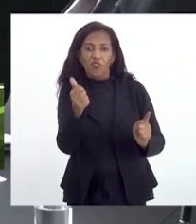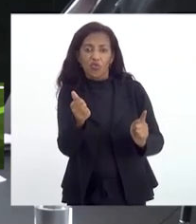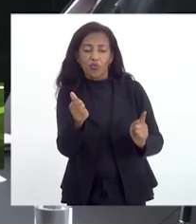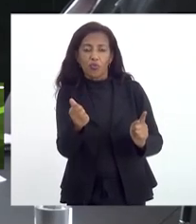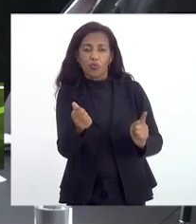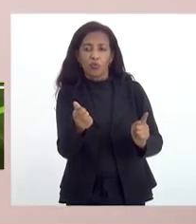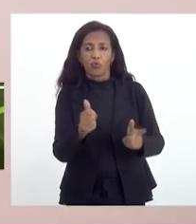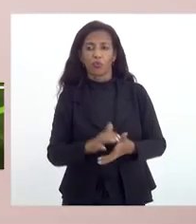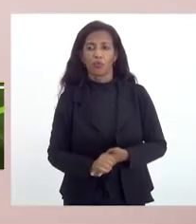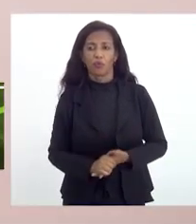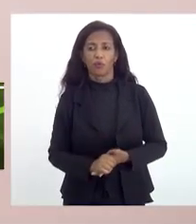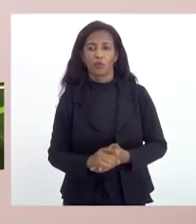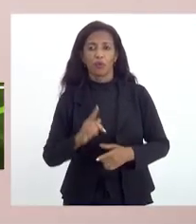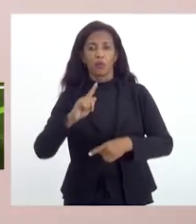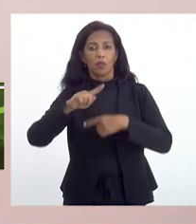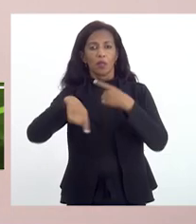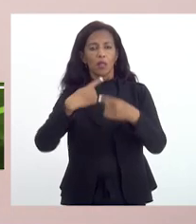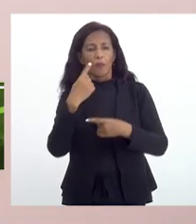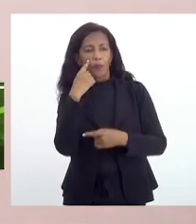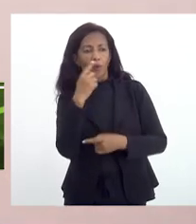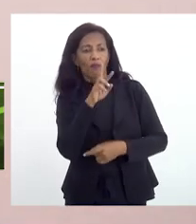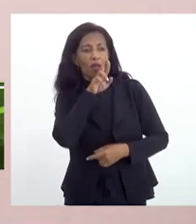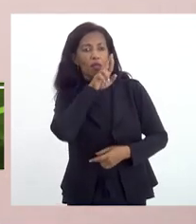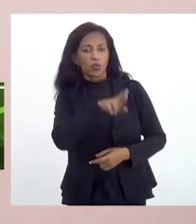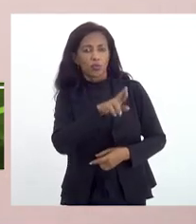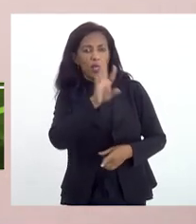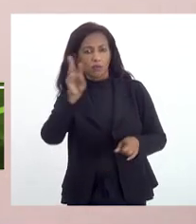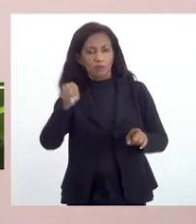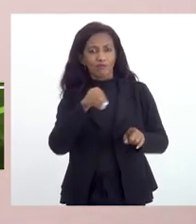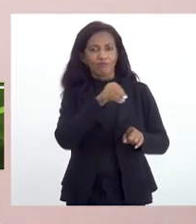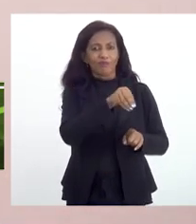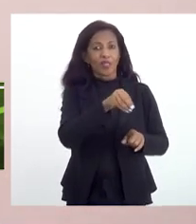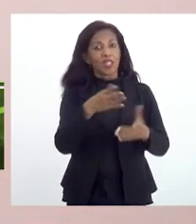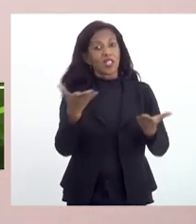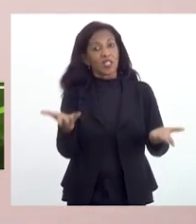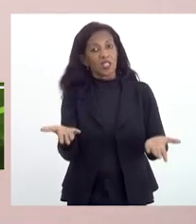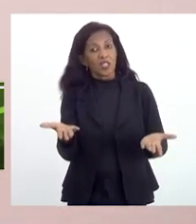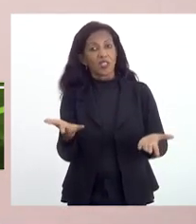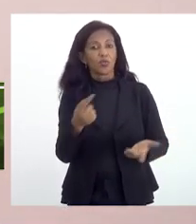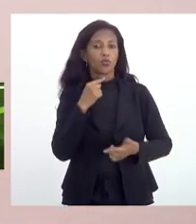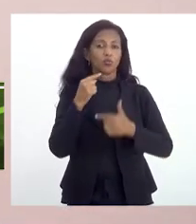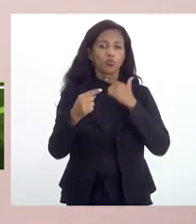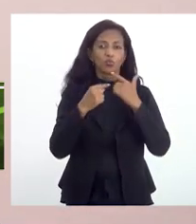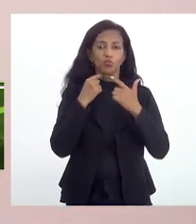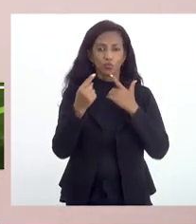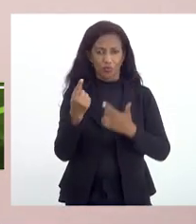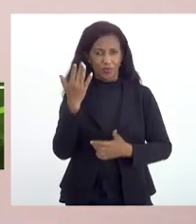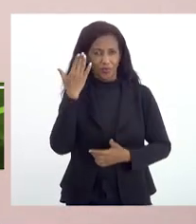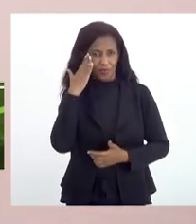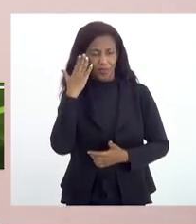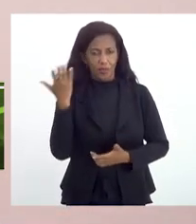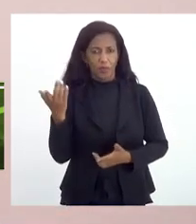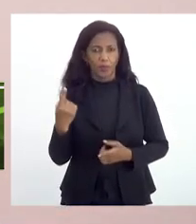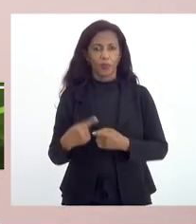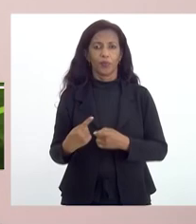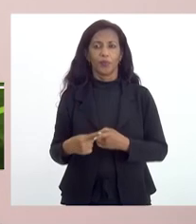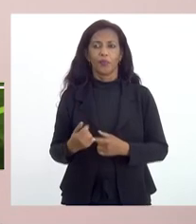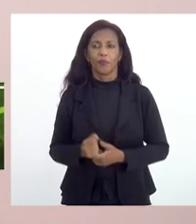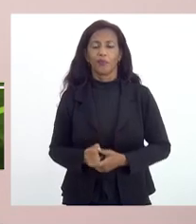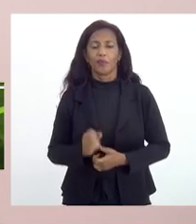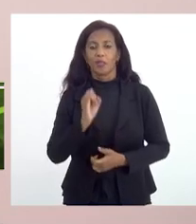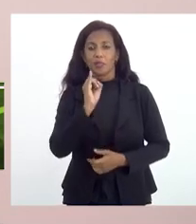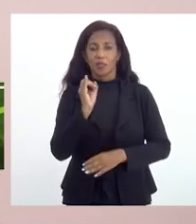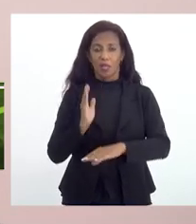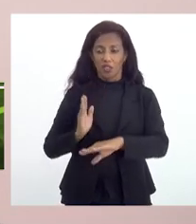após a apuração. E isso, presidente, sana essa dúvida que o senhor está colocando. Pelo seguinte, a